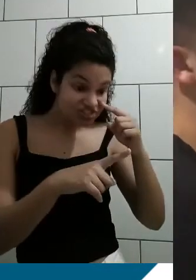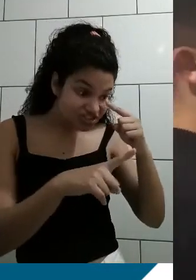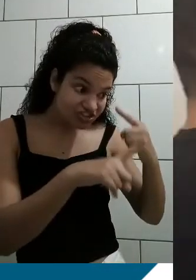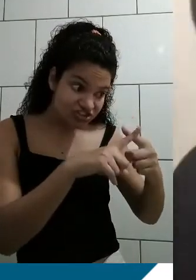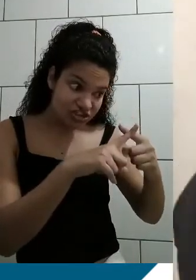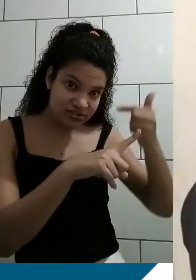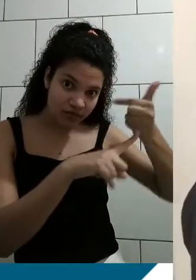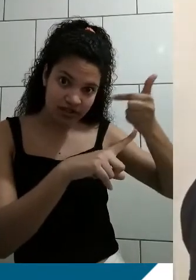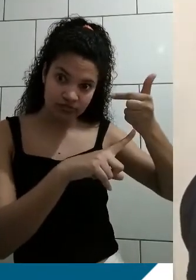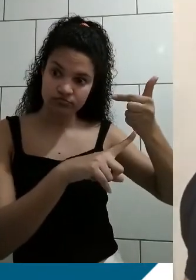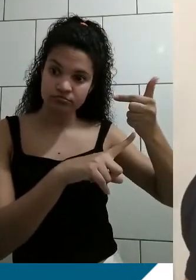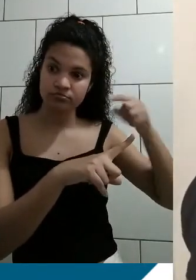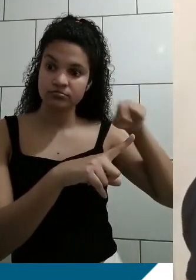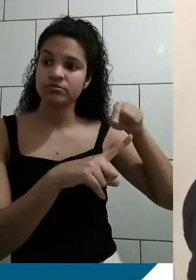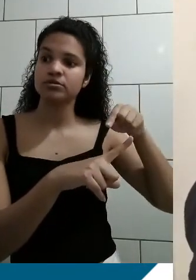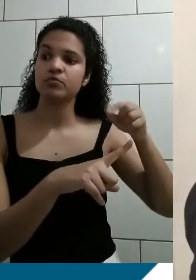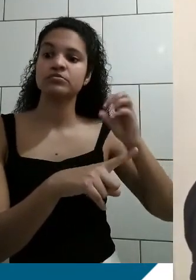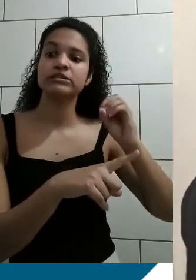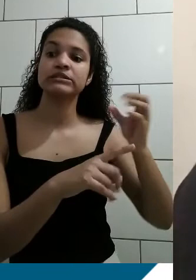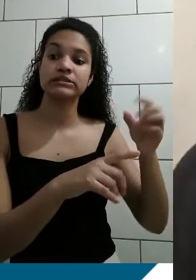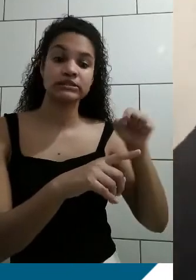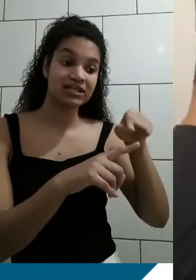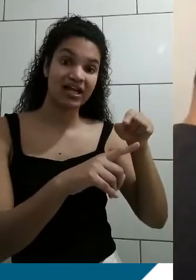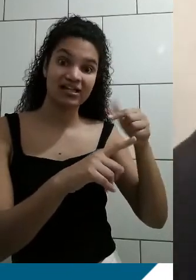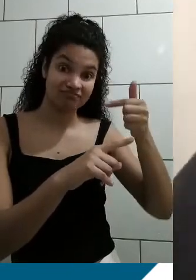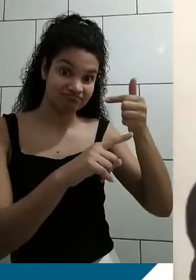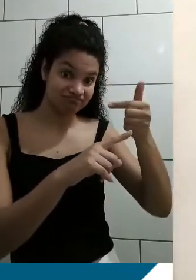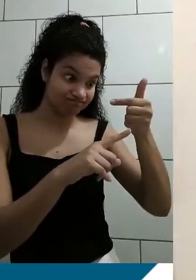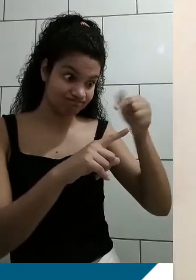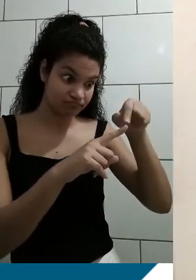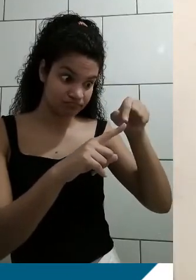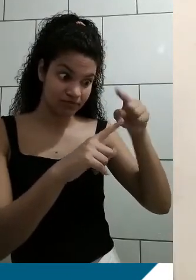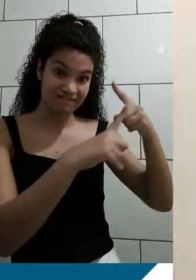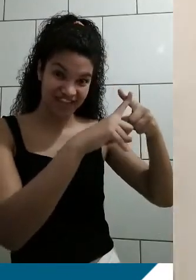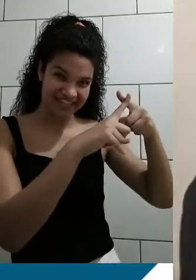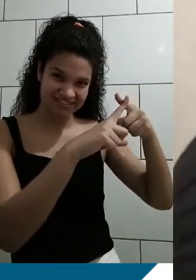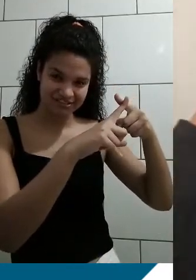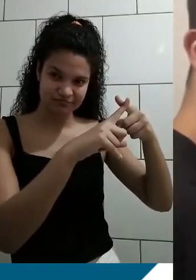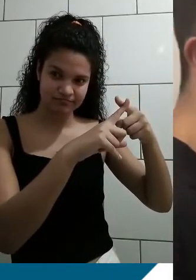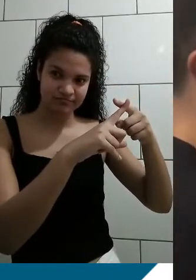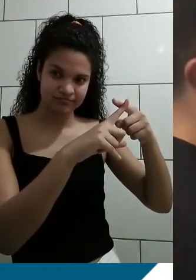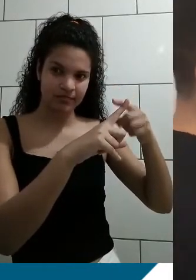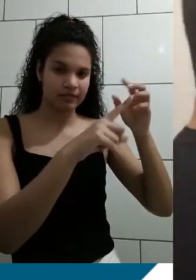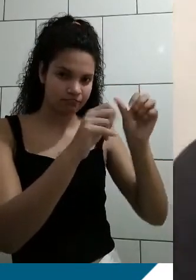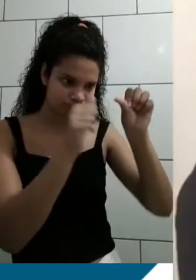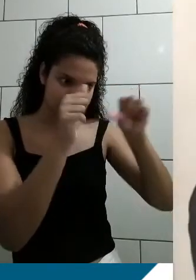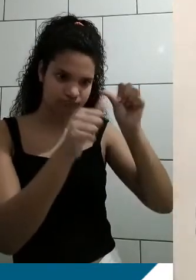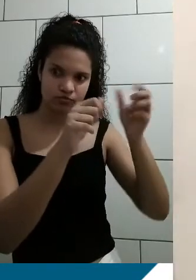da multiplicação, que é a divisão. Então nós vamos ter x ao quadrado igual a 1 sobre 100, igual a 1